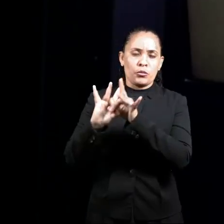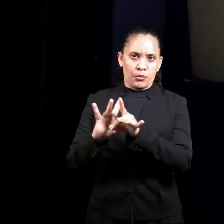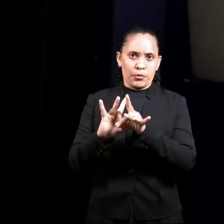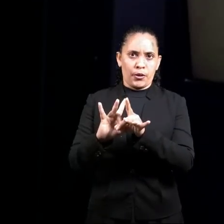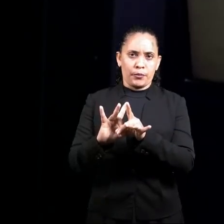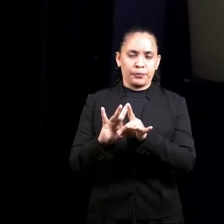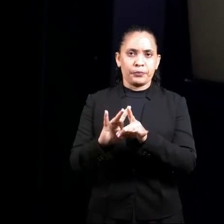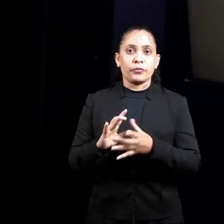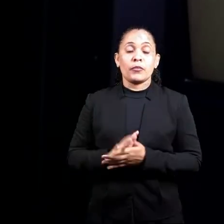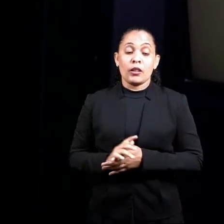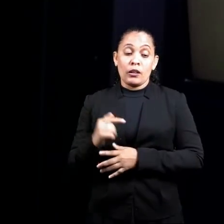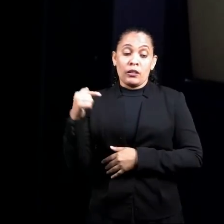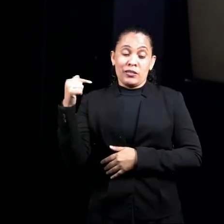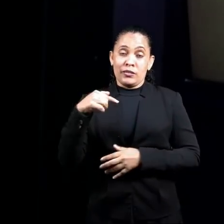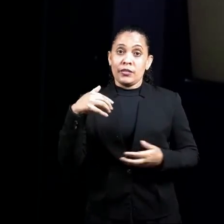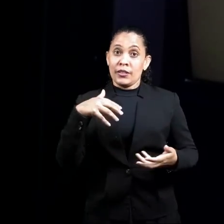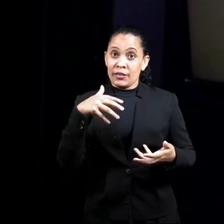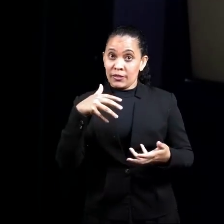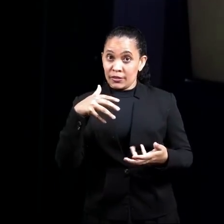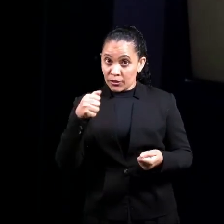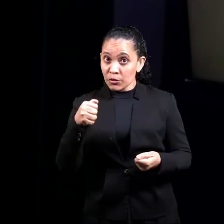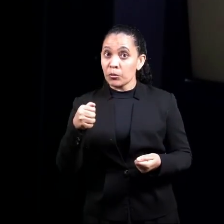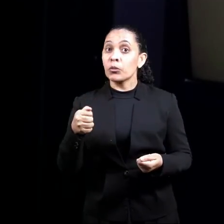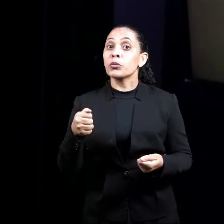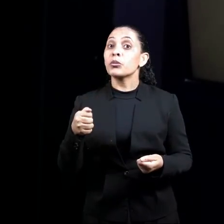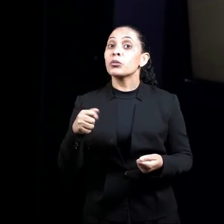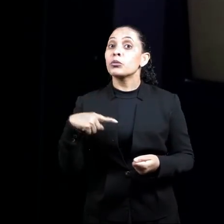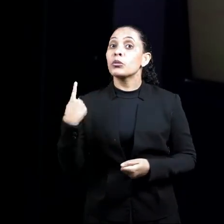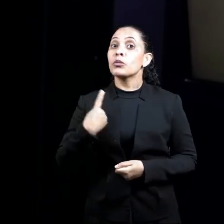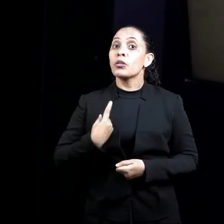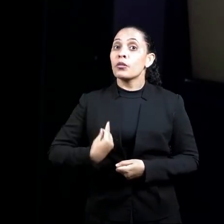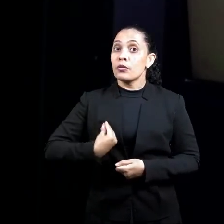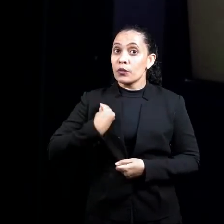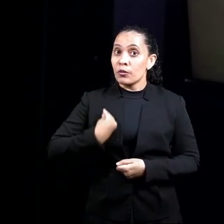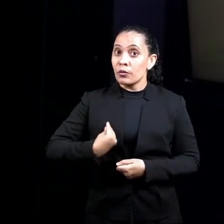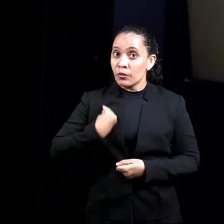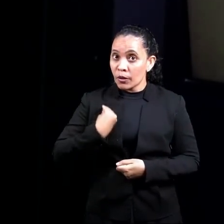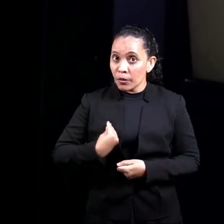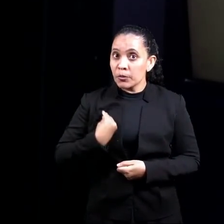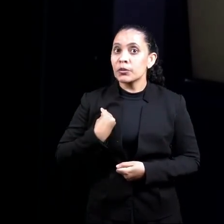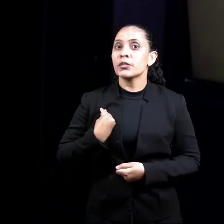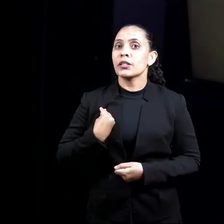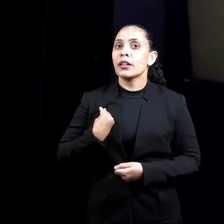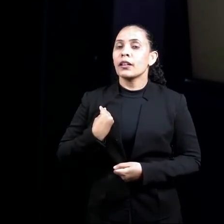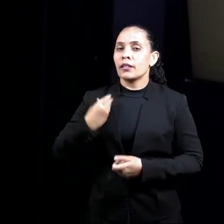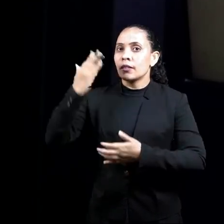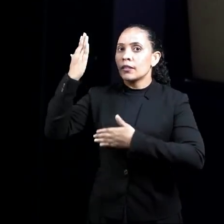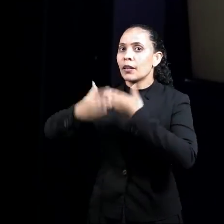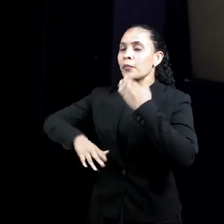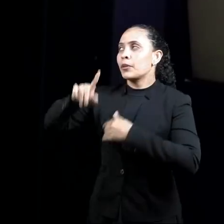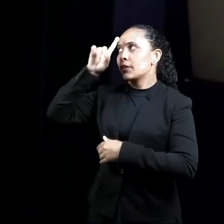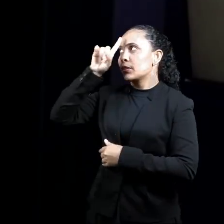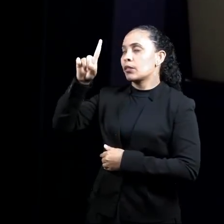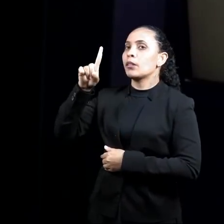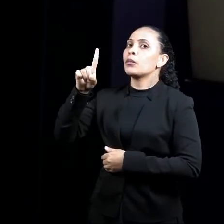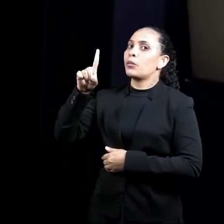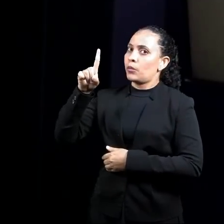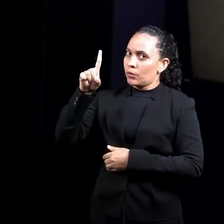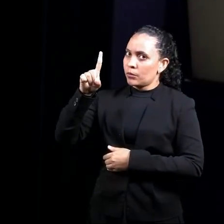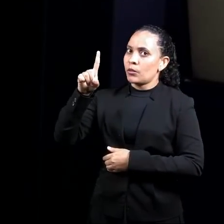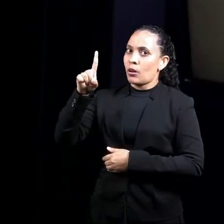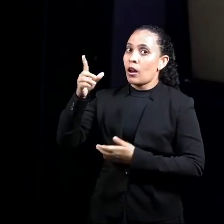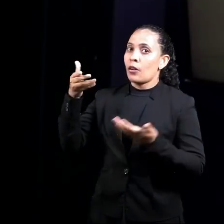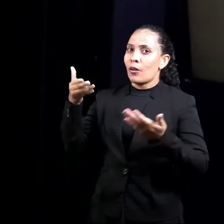né? Neste mundo é uma bênção. Agora, na casa do Pai, então, Vai ser maravilhoso, né? não tem como